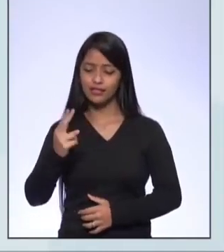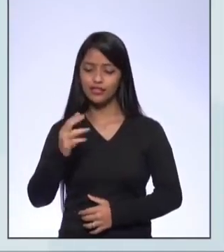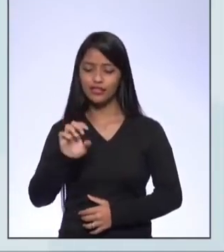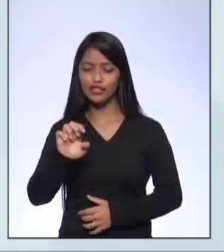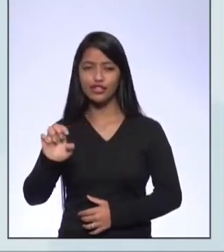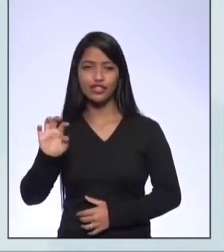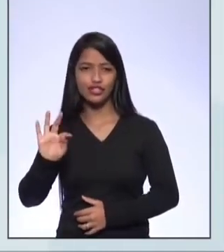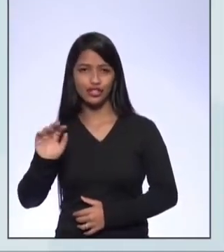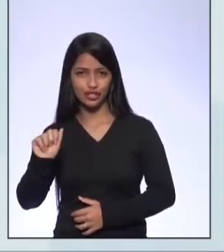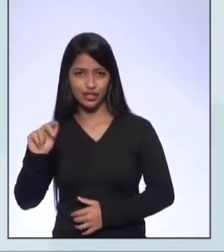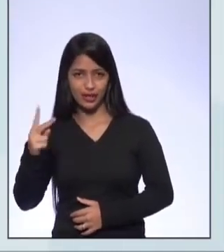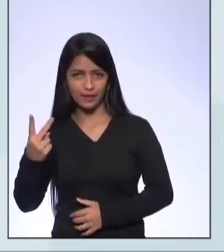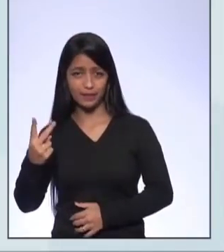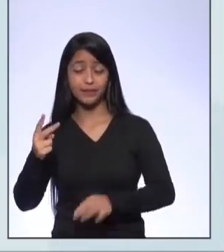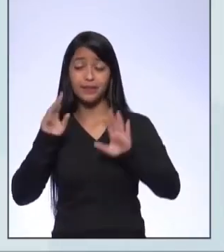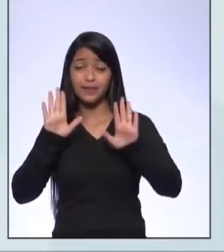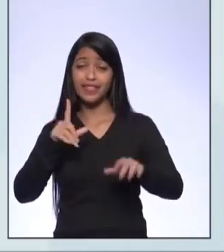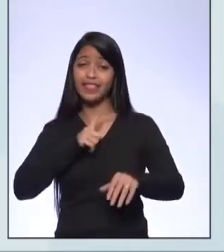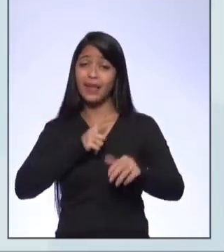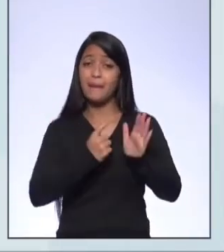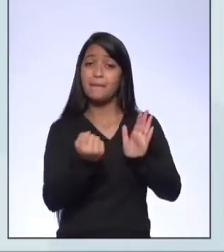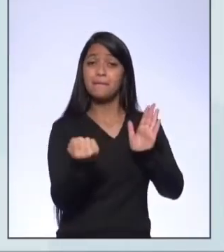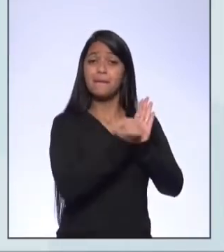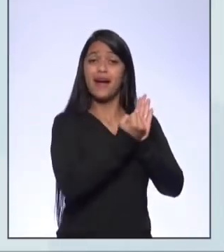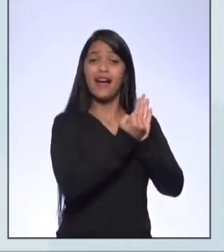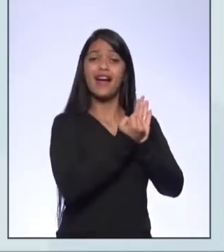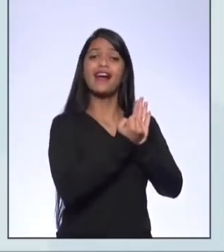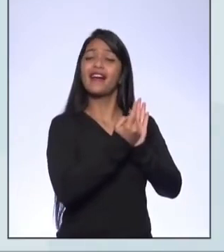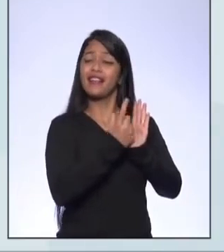De uma marca que também tem o chita no